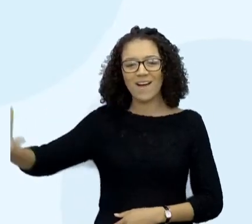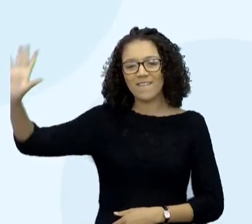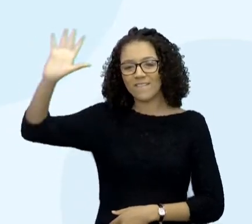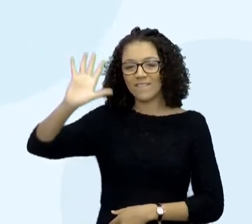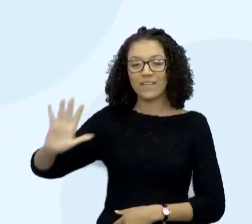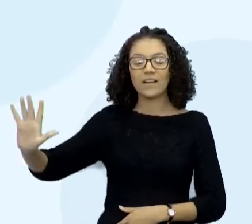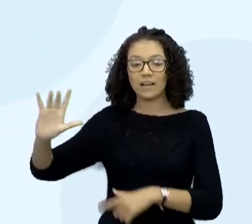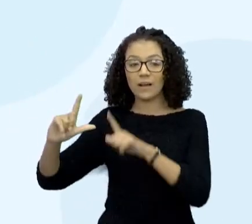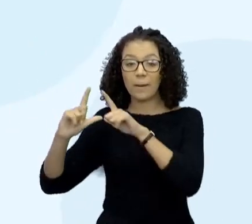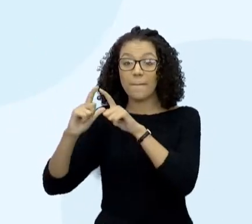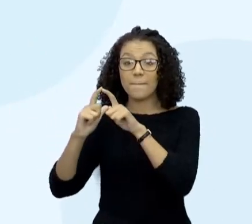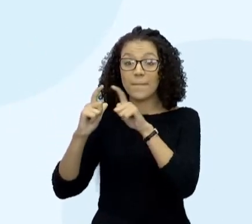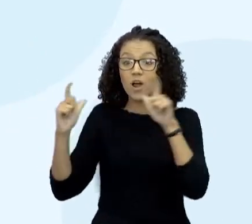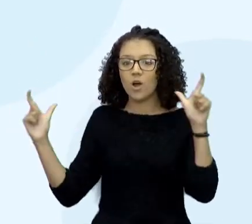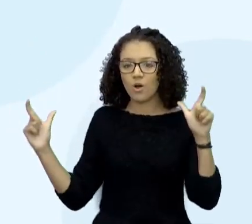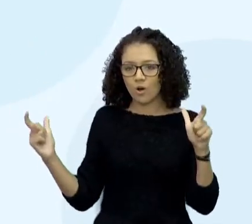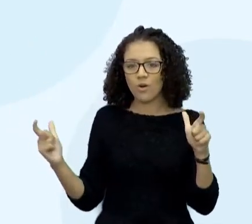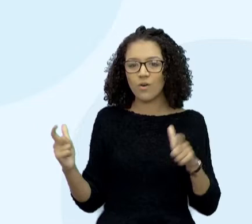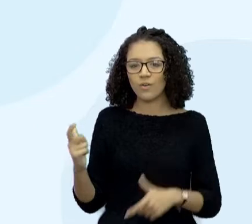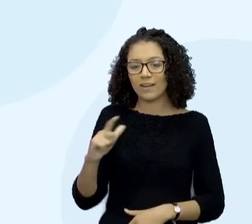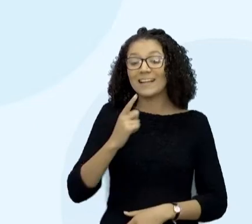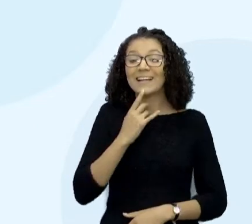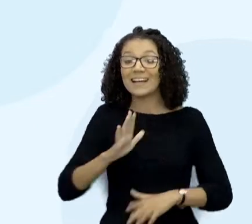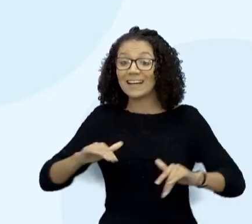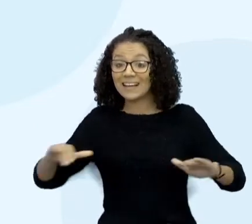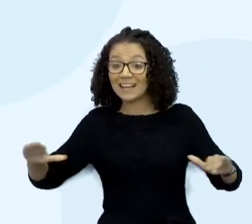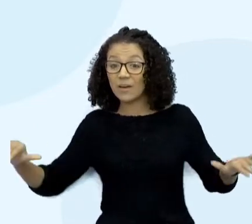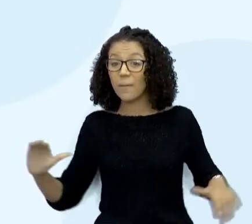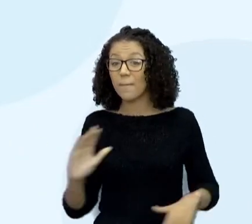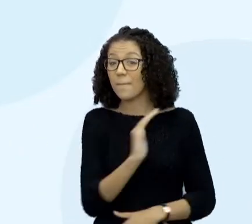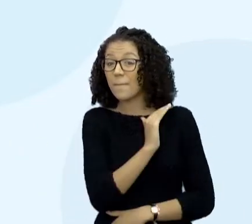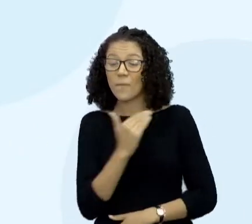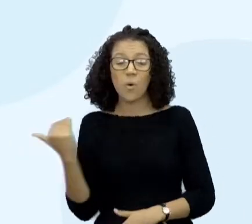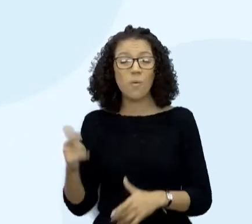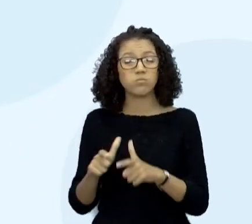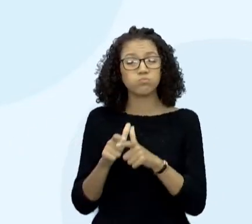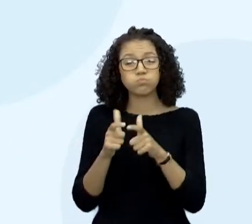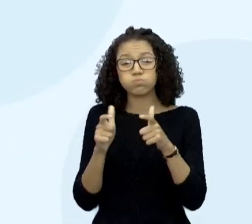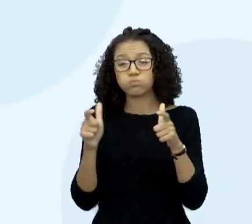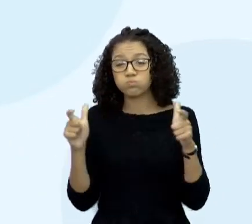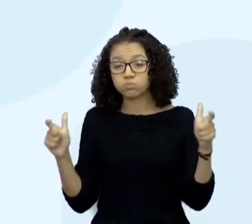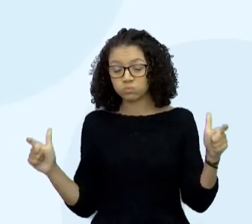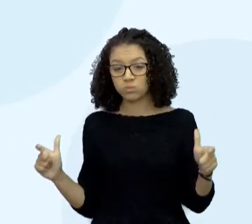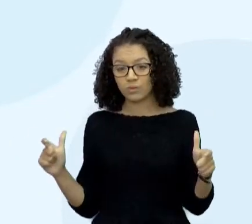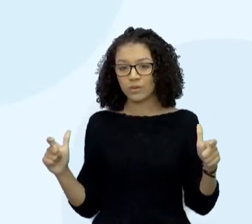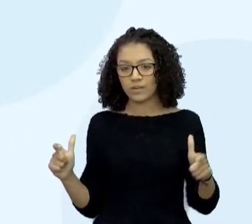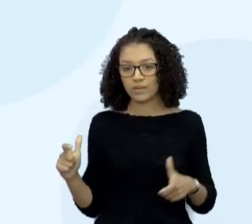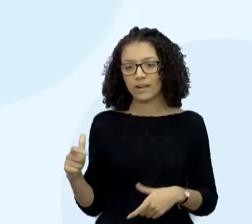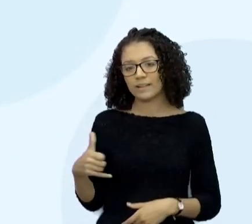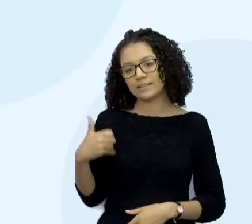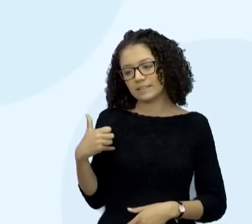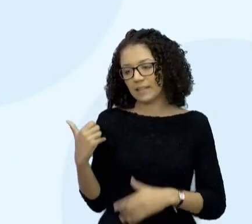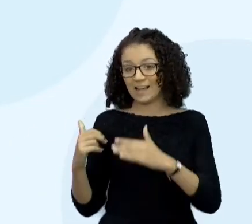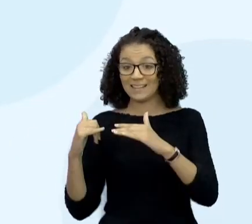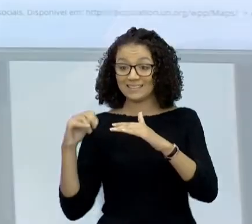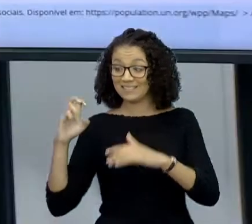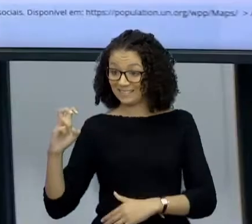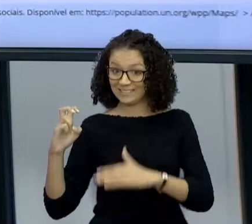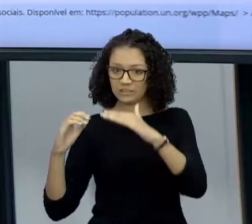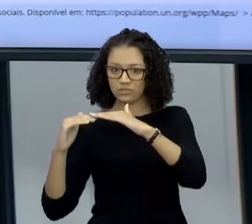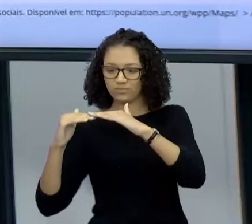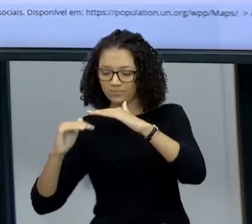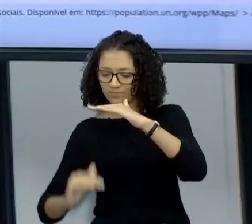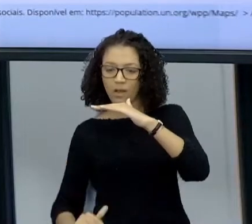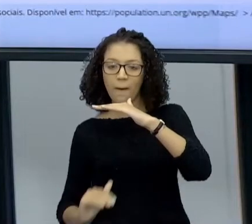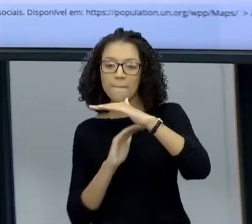de 150 mortes de crianças que não completaram 5 anos de idade, né, em relação a 1.000